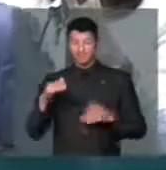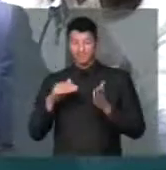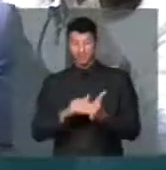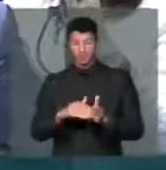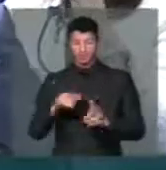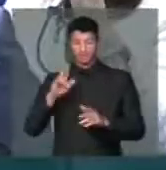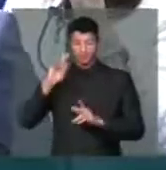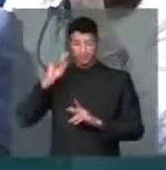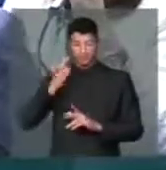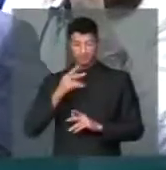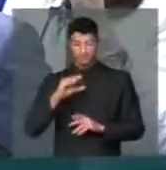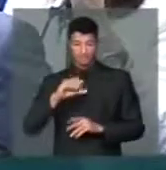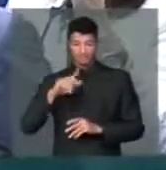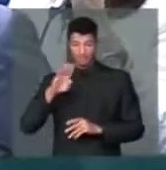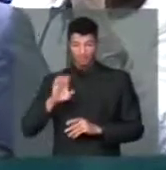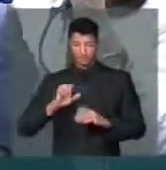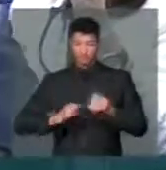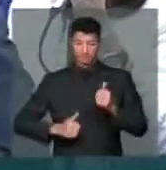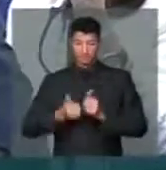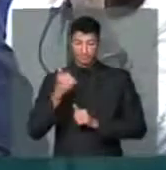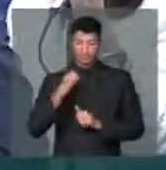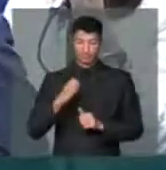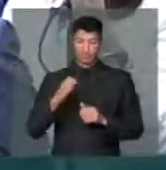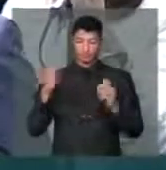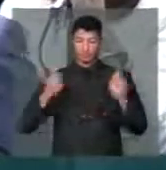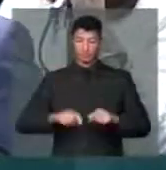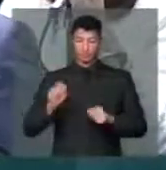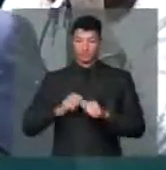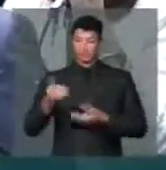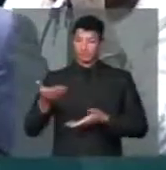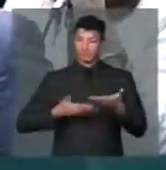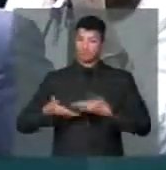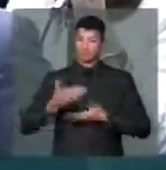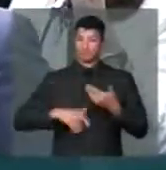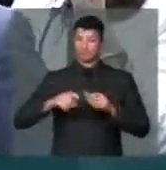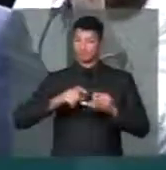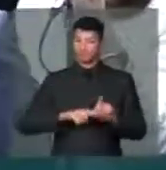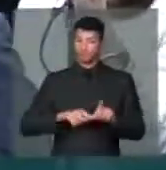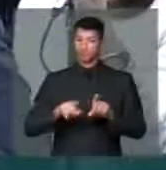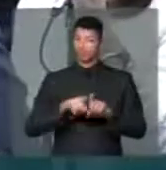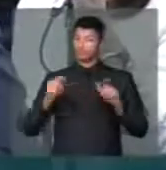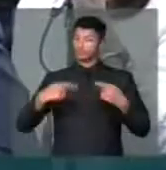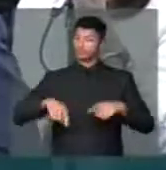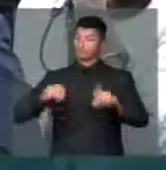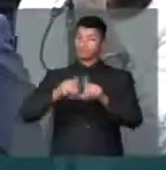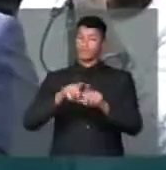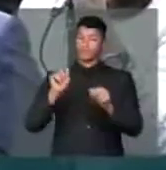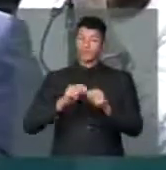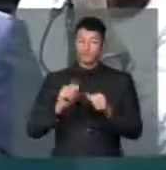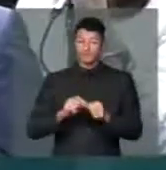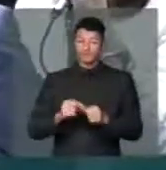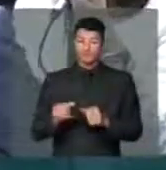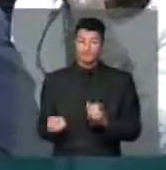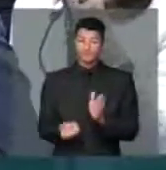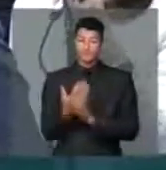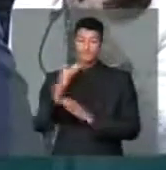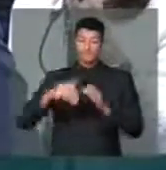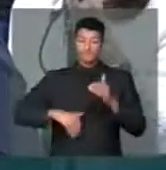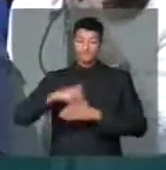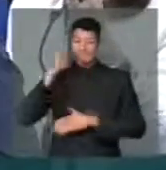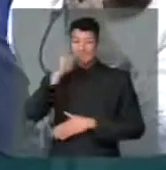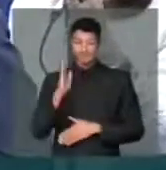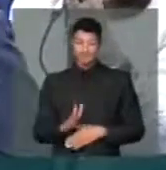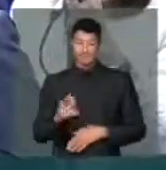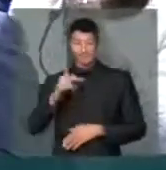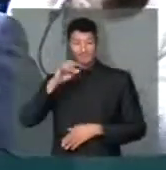marco na história dos clubes de futebol, com a possibilidade de fazer a renegociação de suas dívidas e, portanto, fazer crescer o futebol